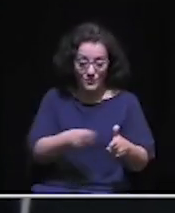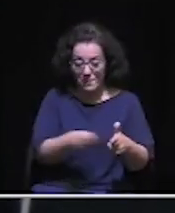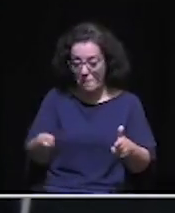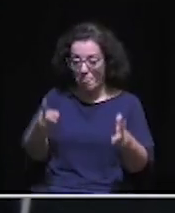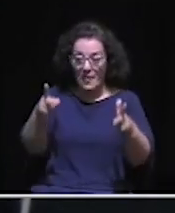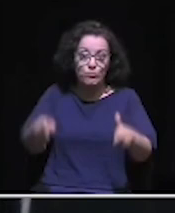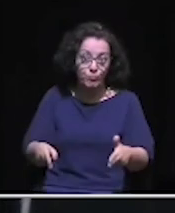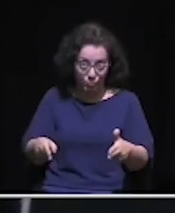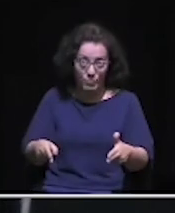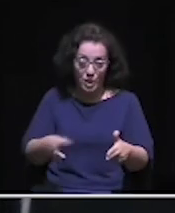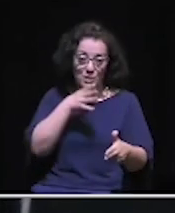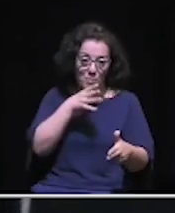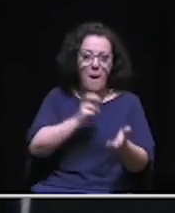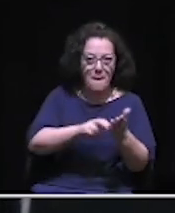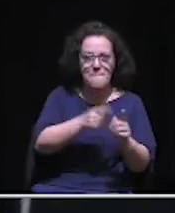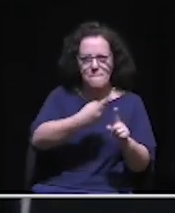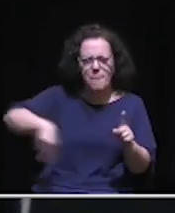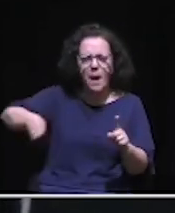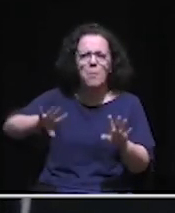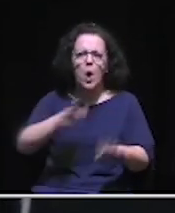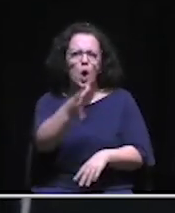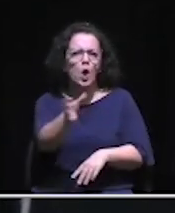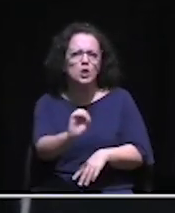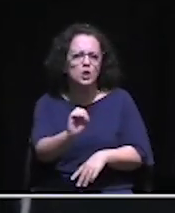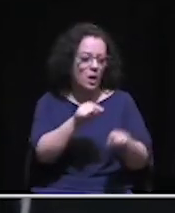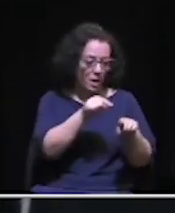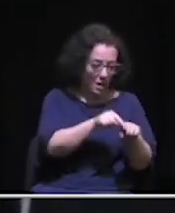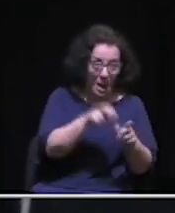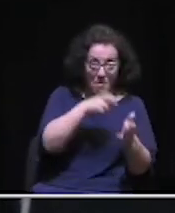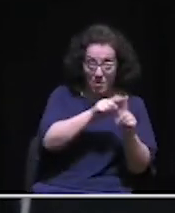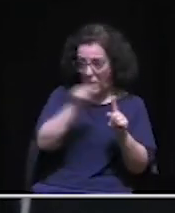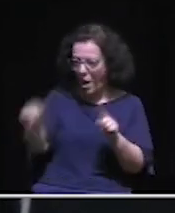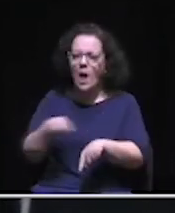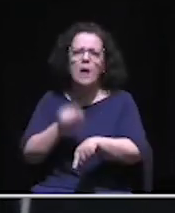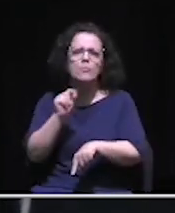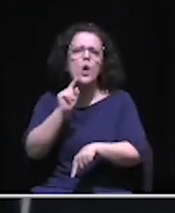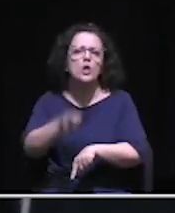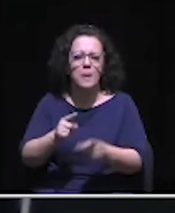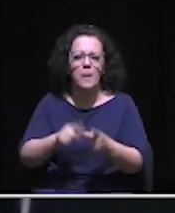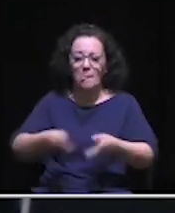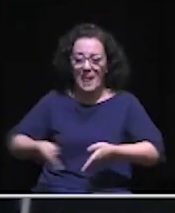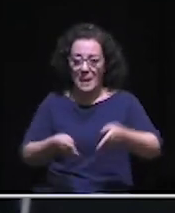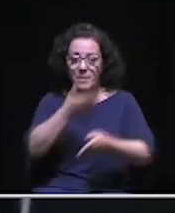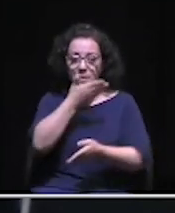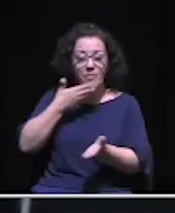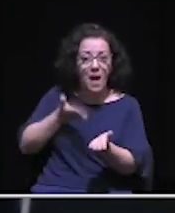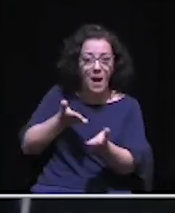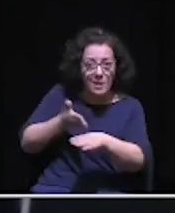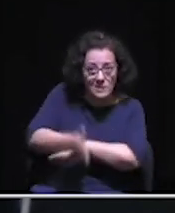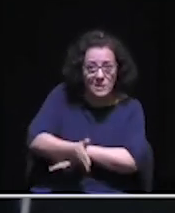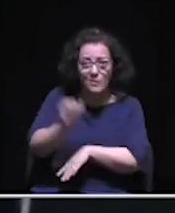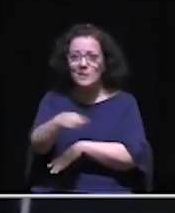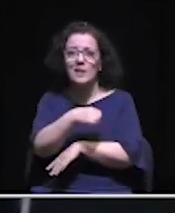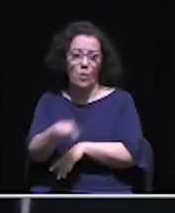a circulação está interrompida, mas não é indicado, por exemplo, quanto tempo é que se demora entre uma estação e outra, se o caminho é acessível ou não. E isto tudo é essencial